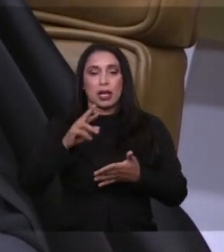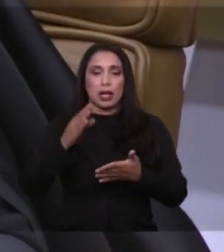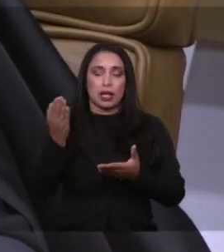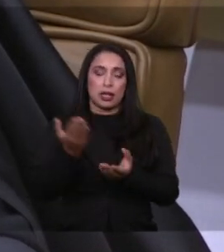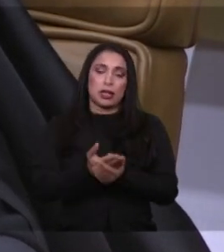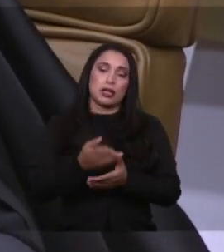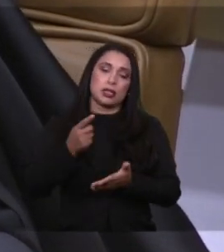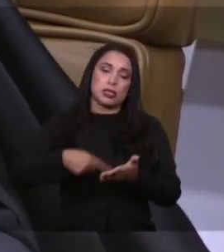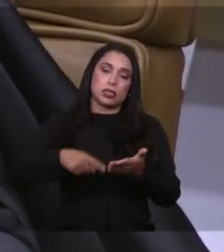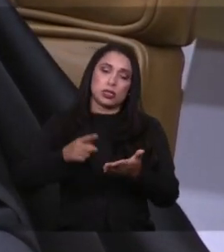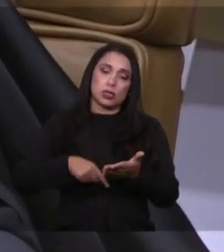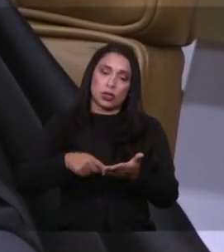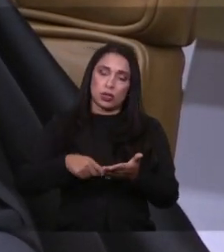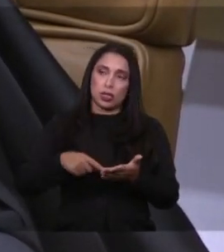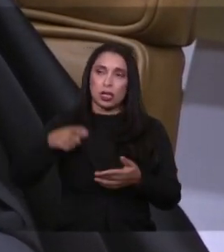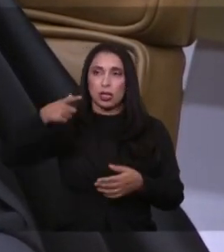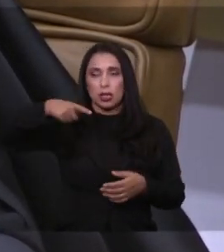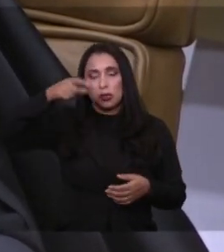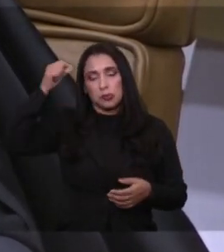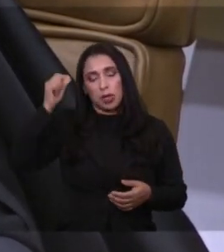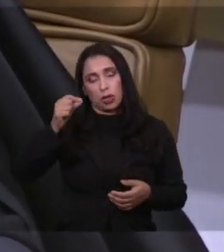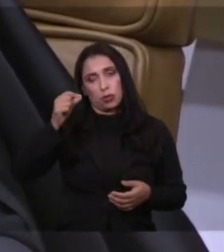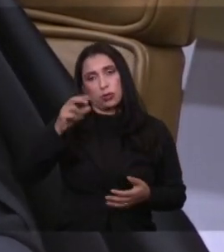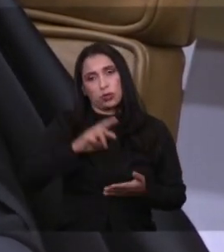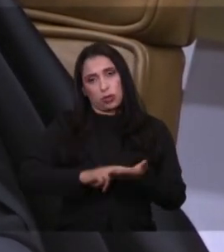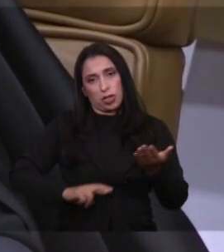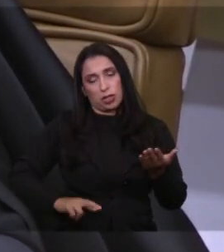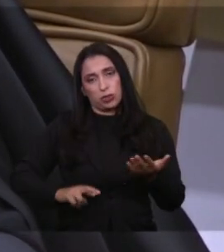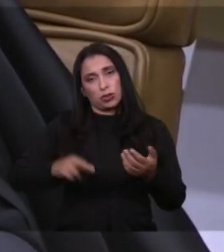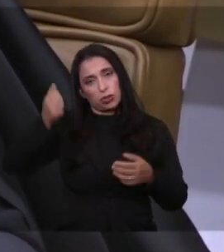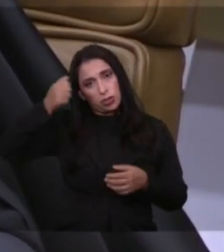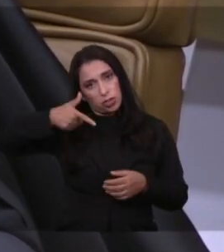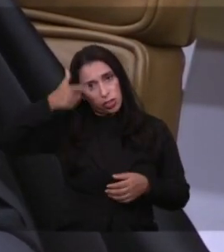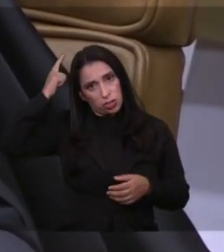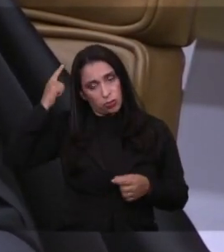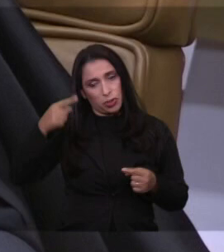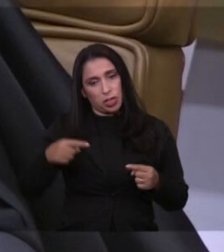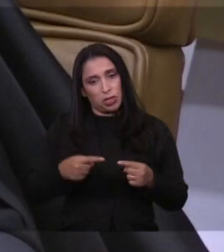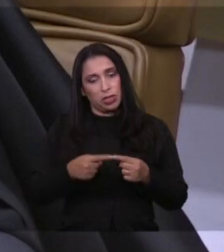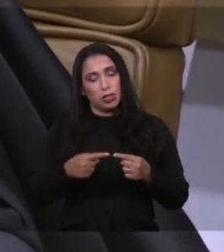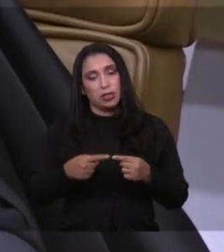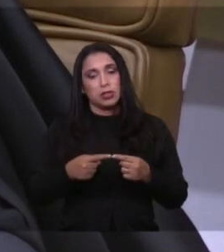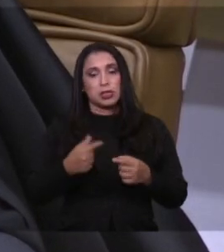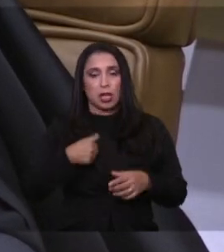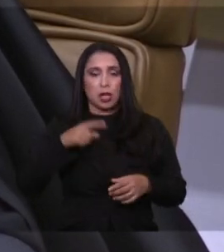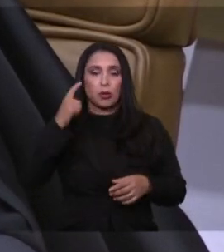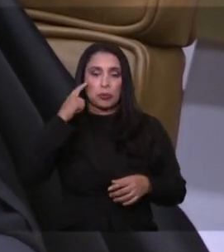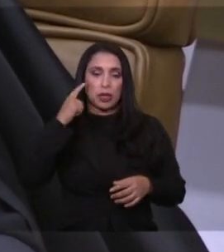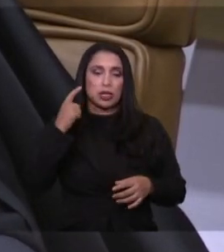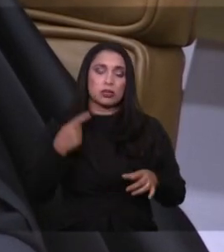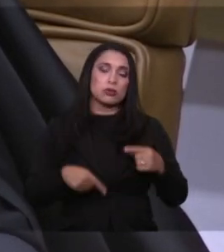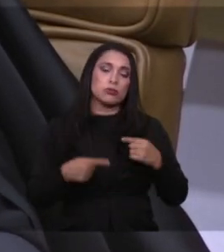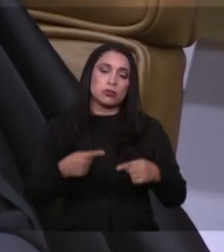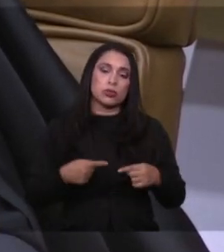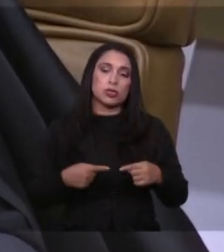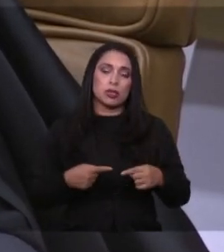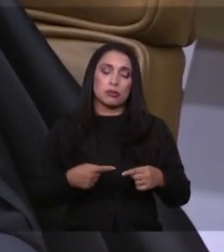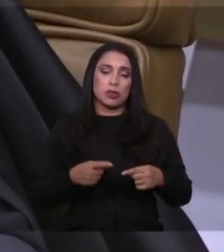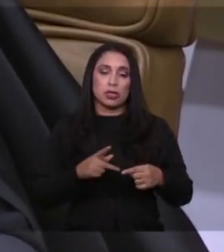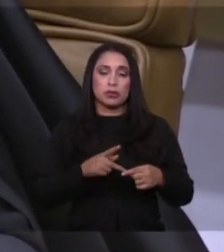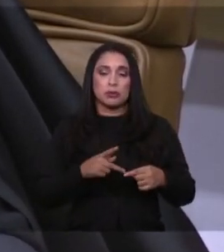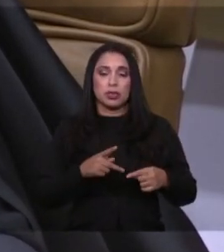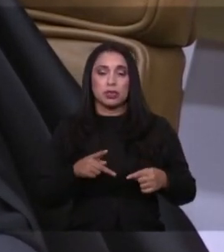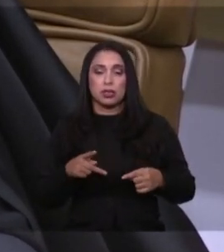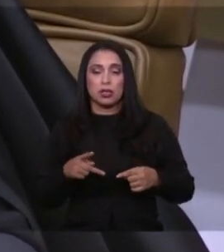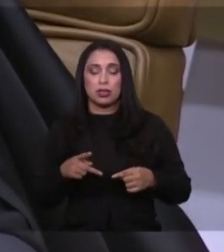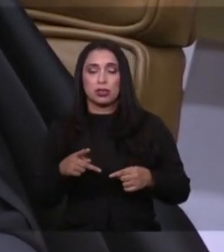que foi o relator da DPF, e o ministro Alexandre de Moraes. Eu penso, diante dos debates, senhor presidente,